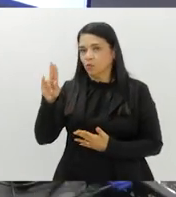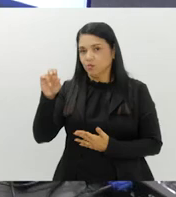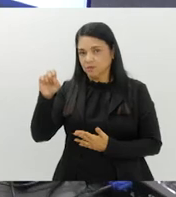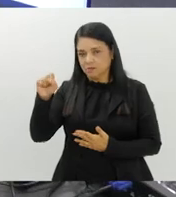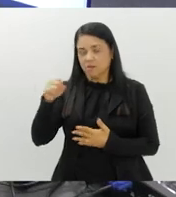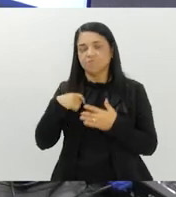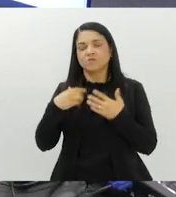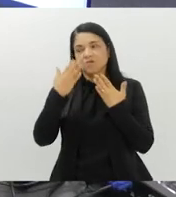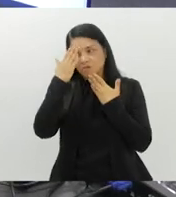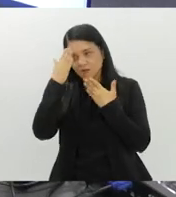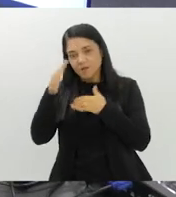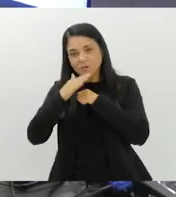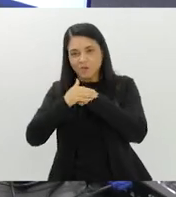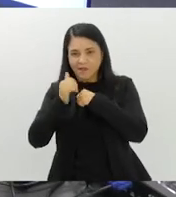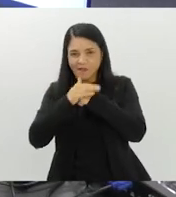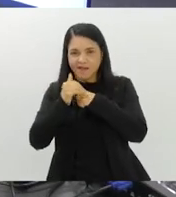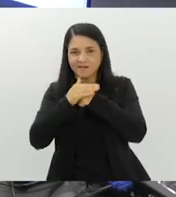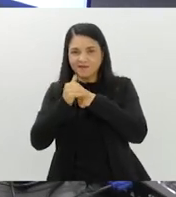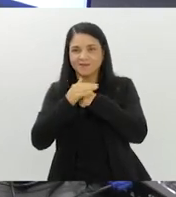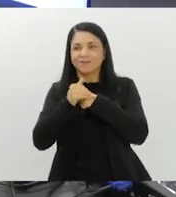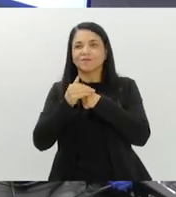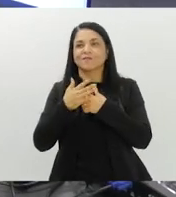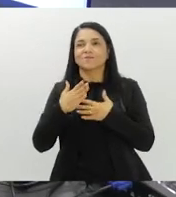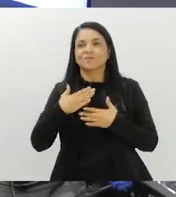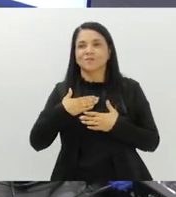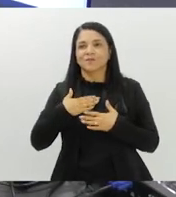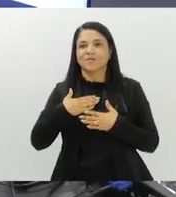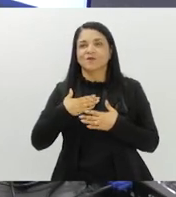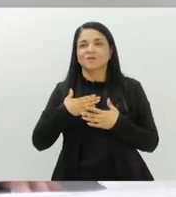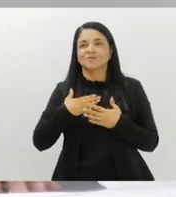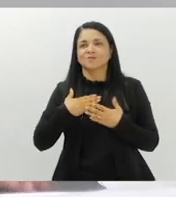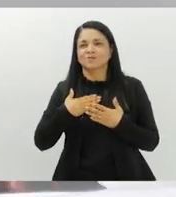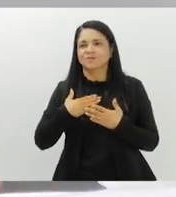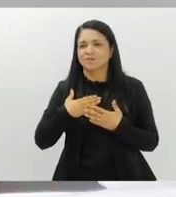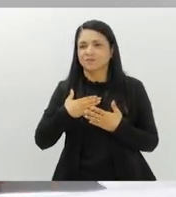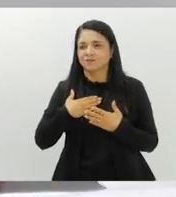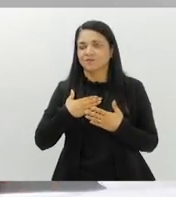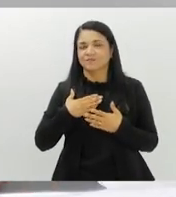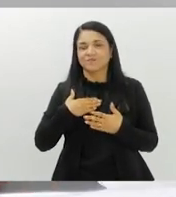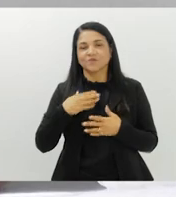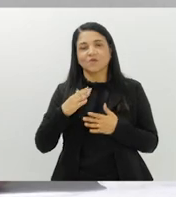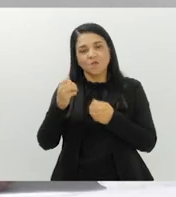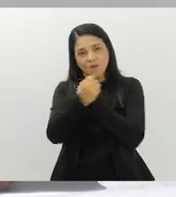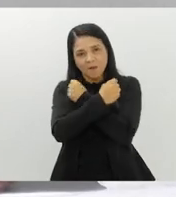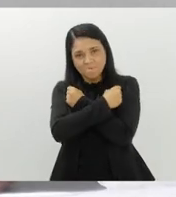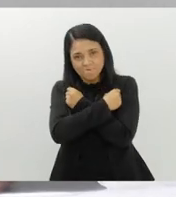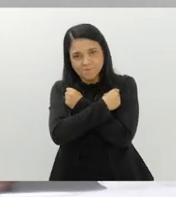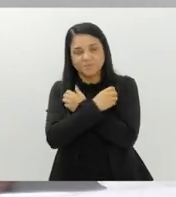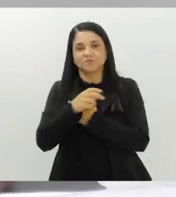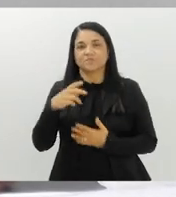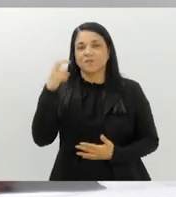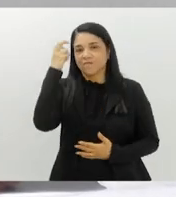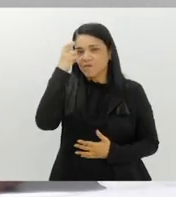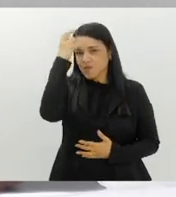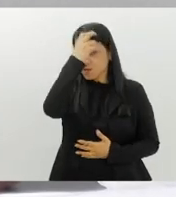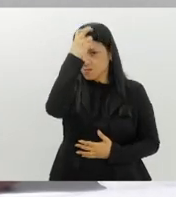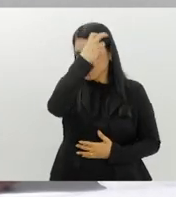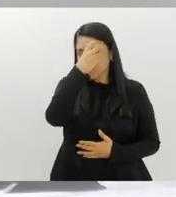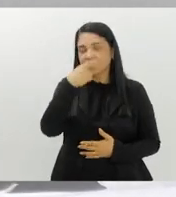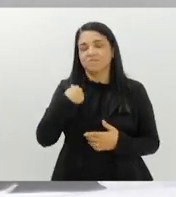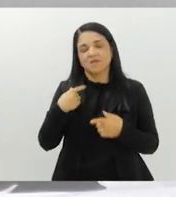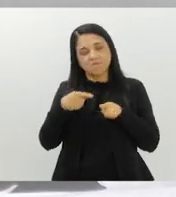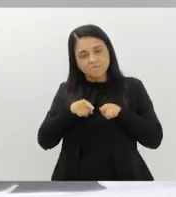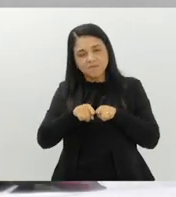que você manifestou aqui, pelo nosso itinerário aqui. Mando um abraço grande para a Verônica também, que é minha grande